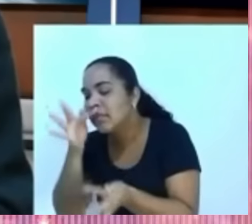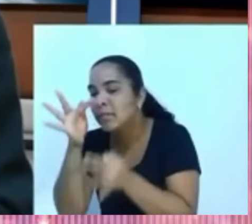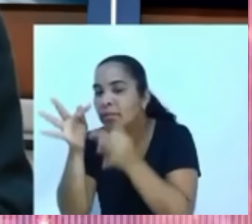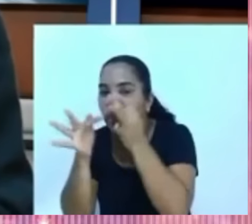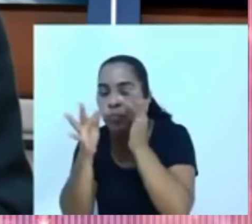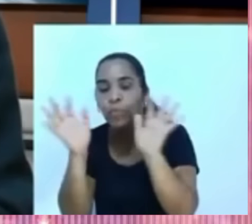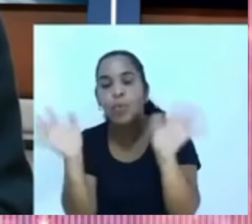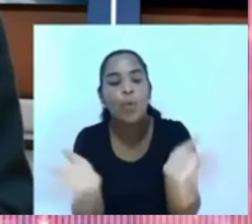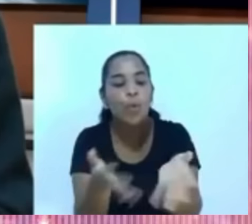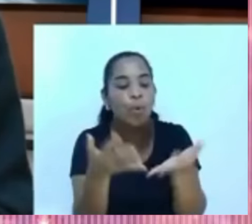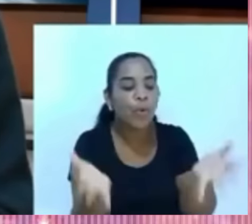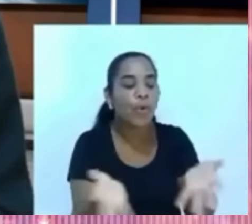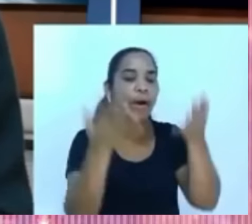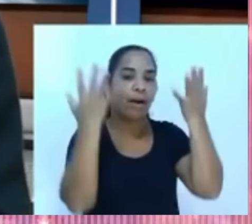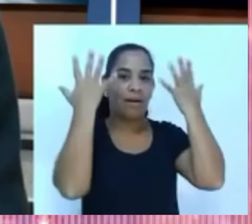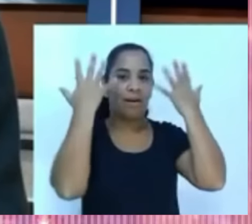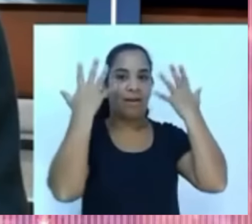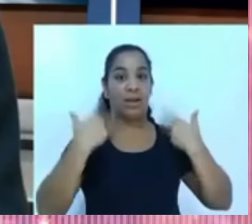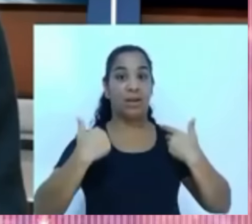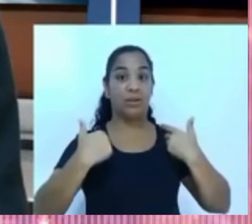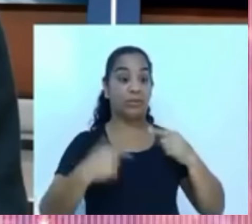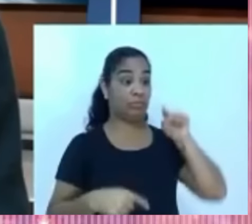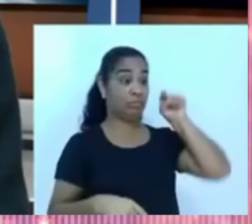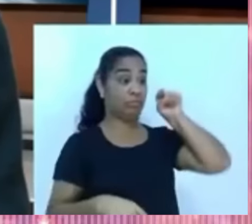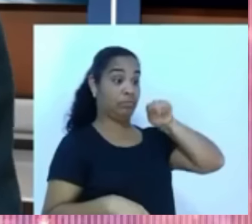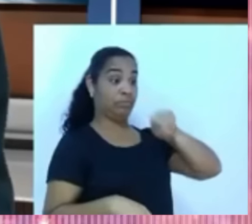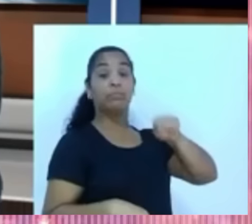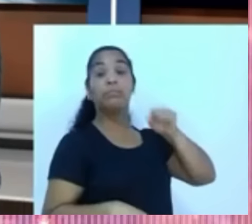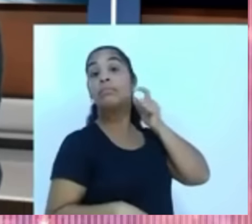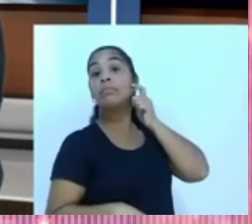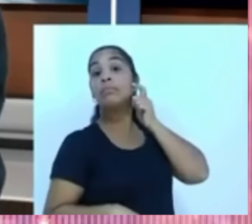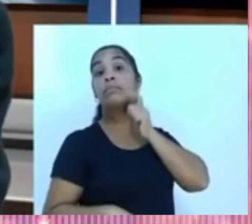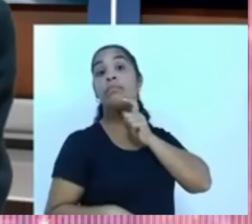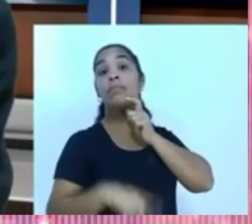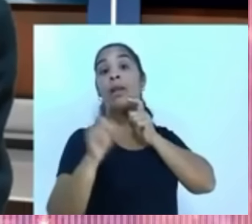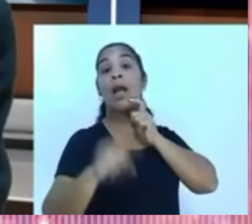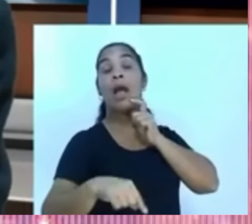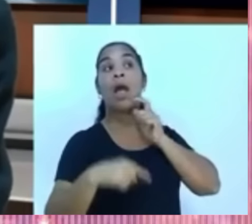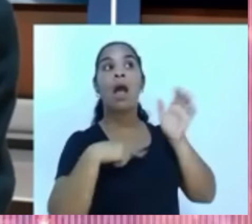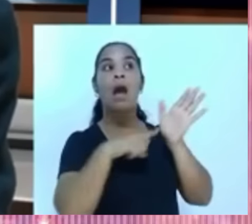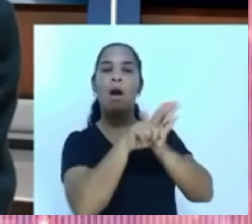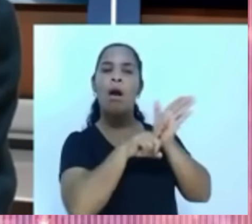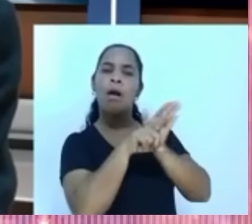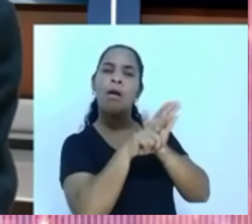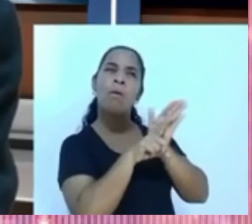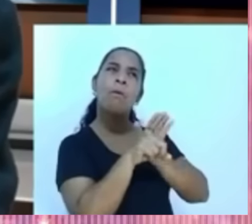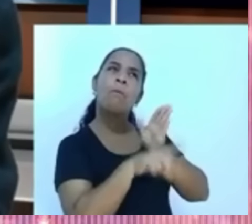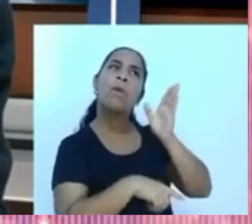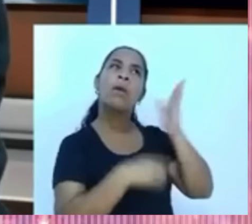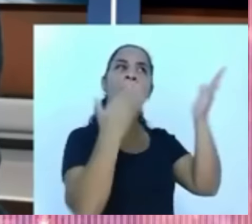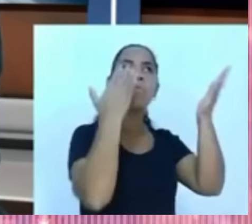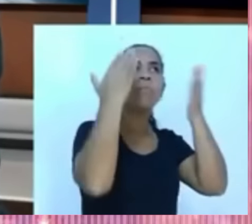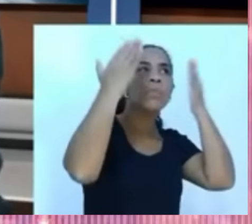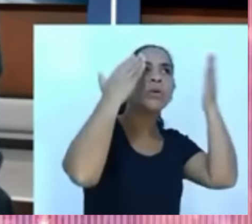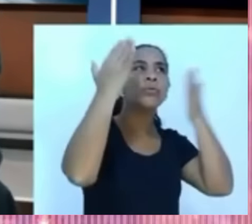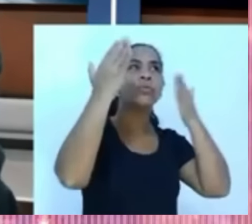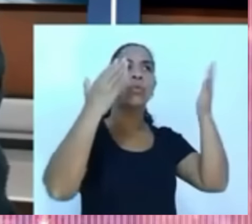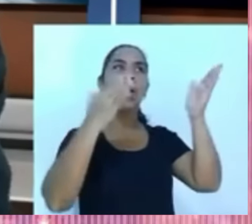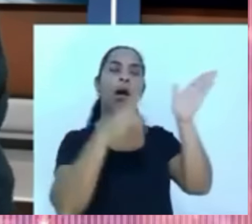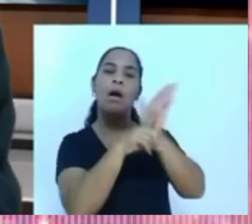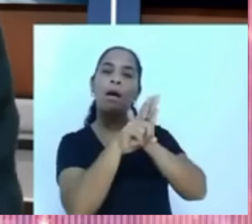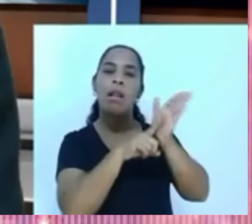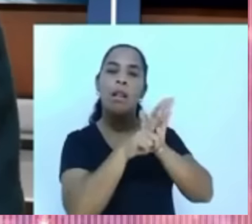o segundo é o homem da introspecção da psicologia do ser profundo penetrar na